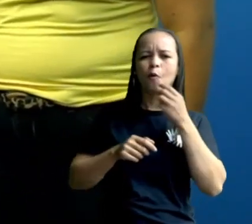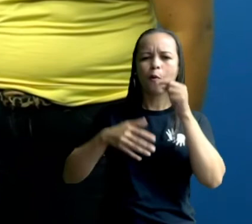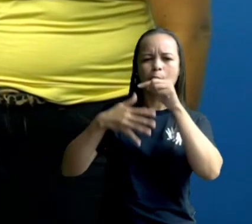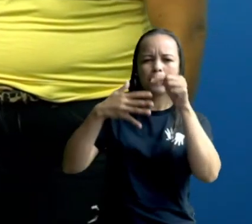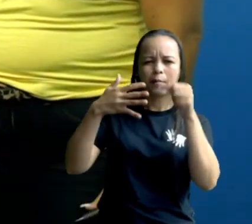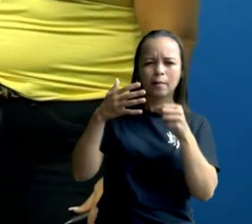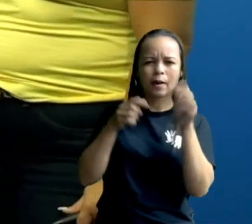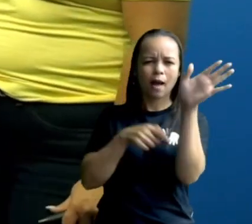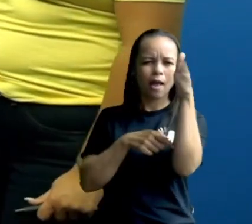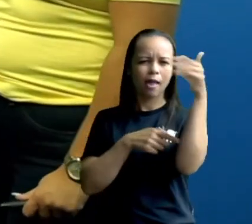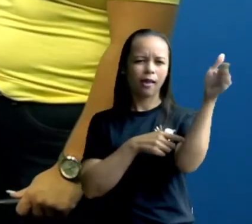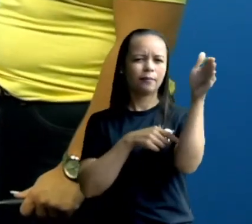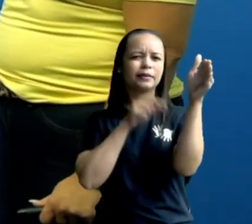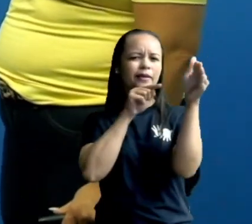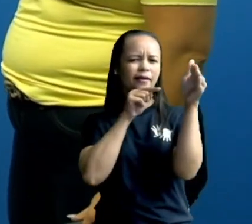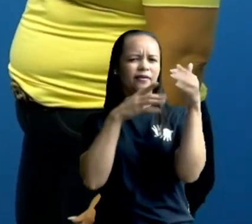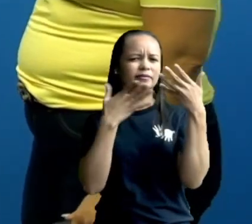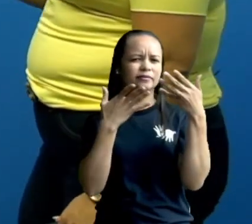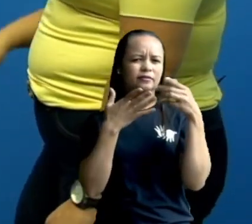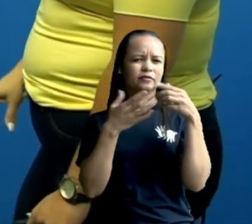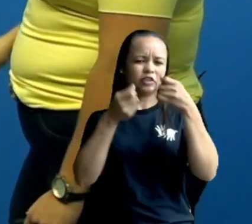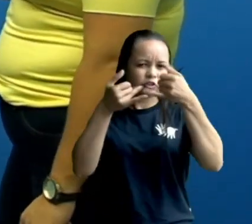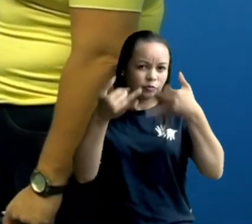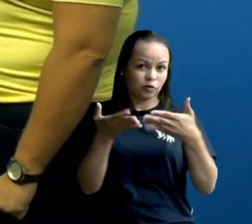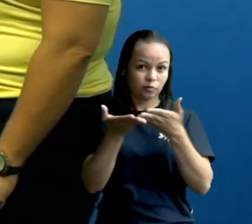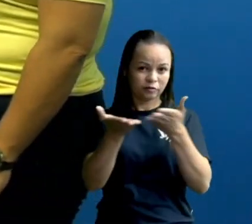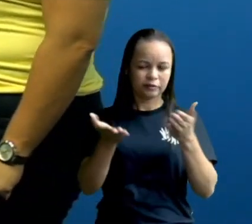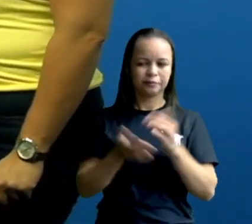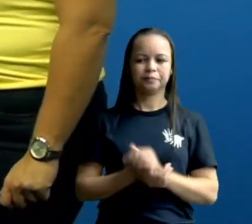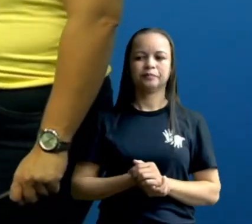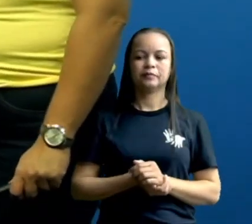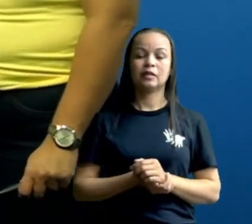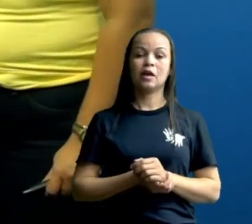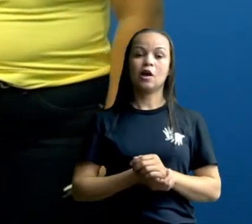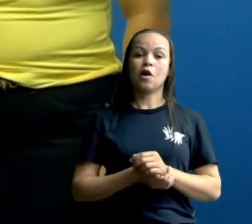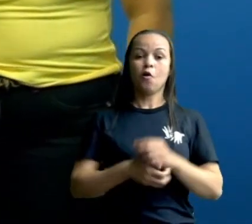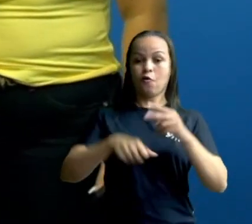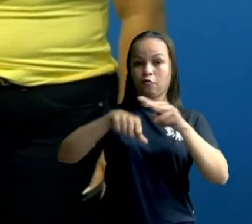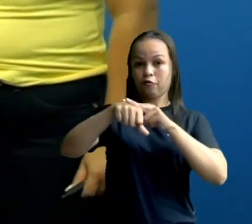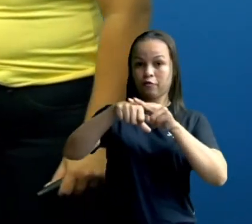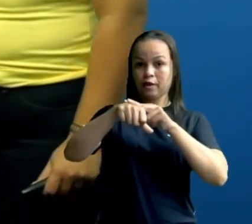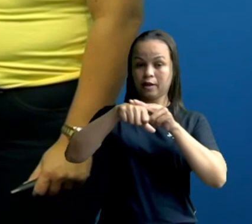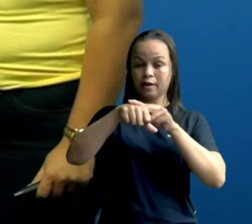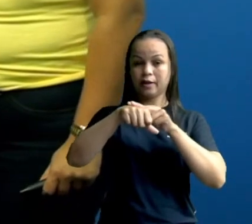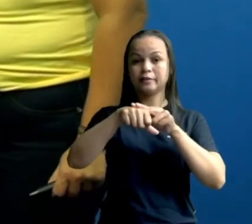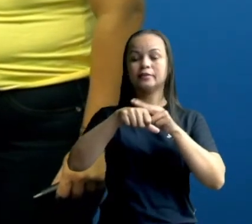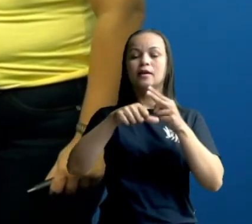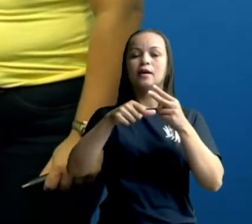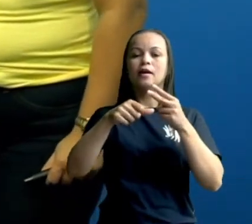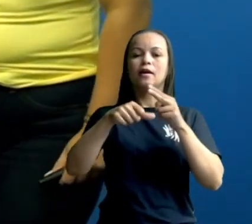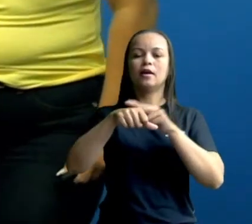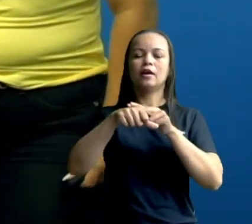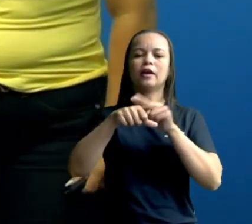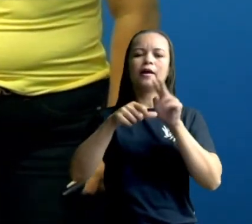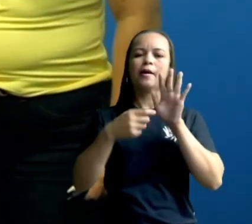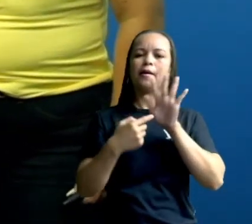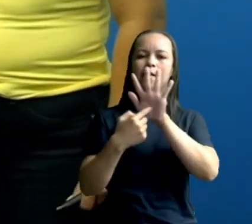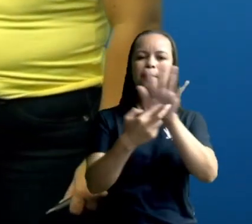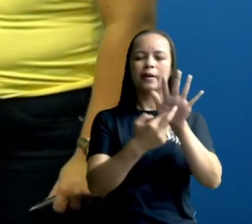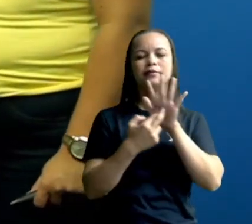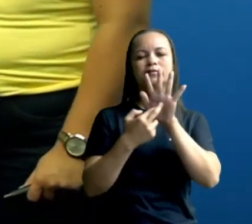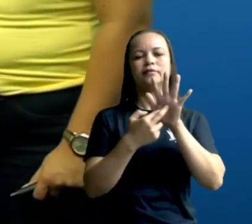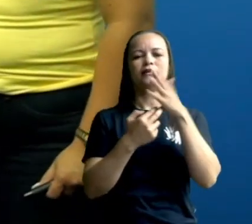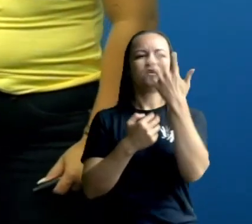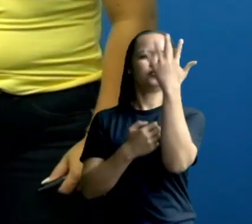explicou isso? Olha só, eu trouxe para vocês, ó. O verde representa o verde das nossas